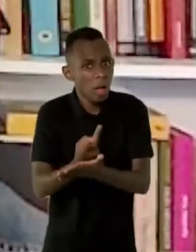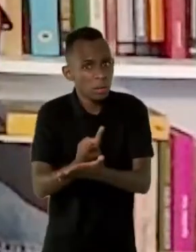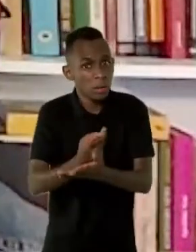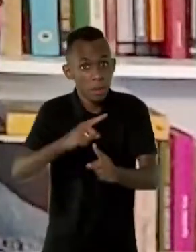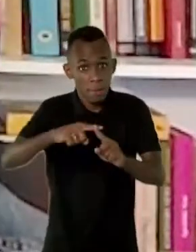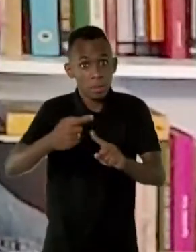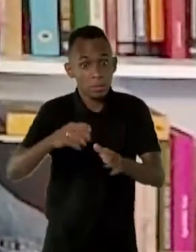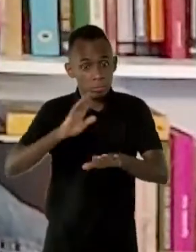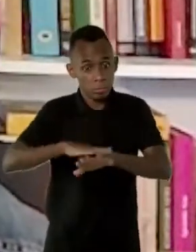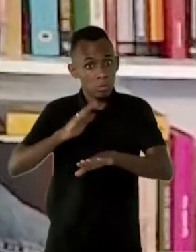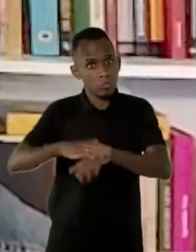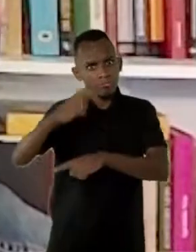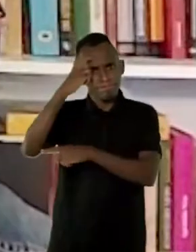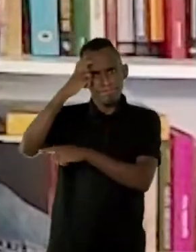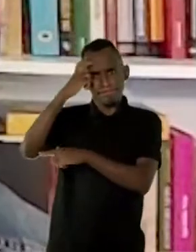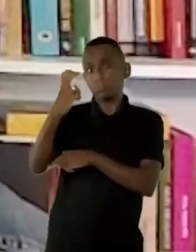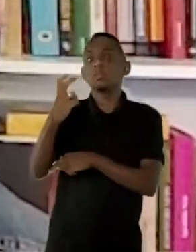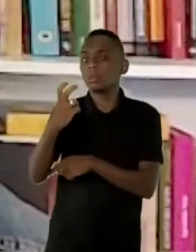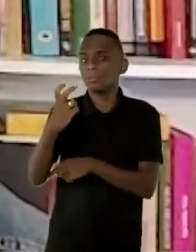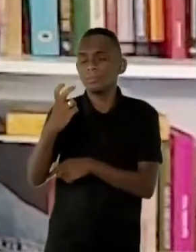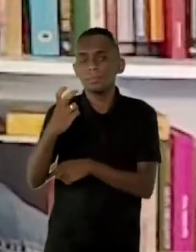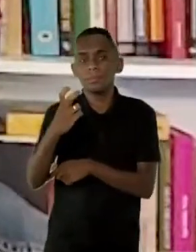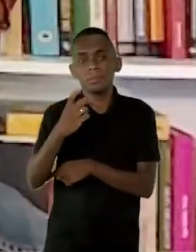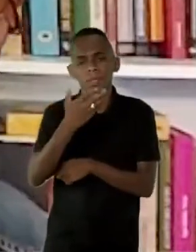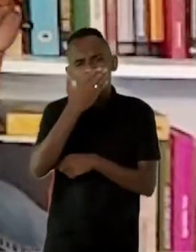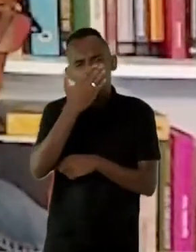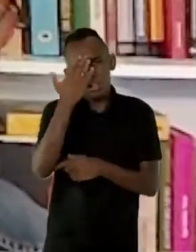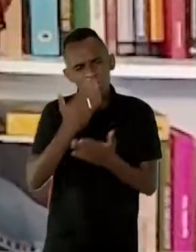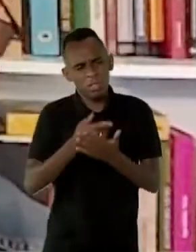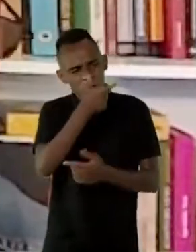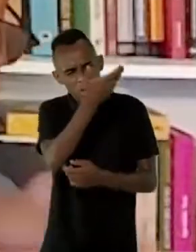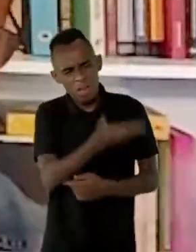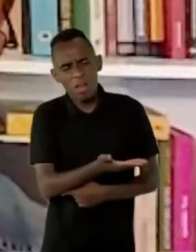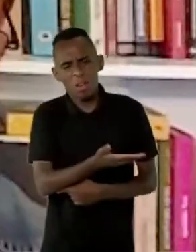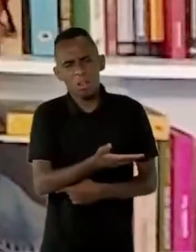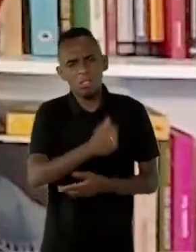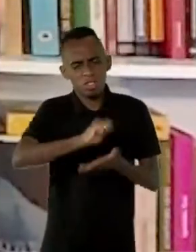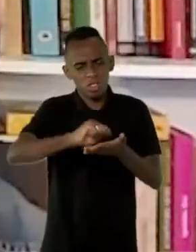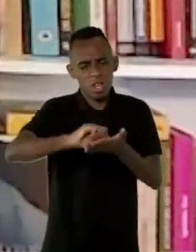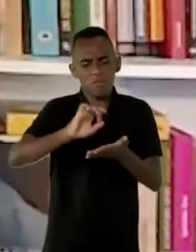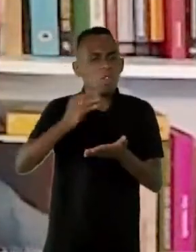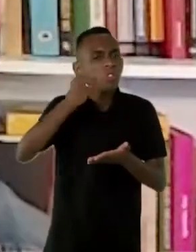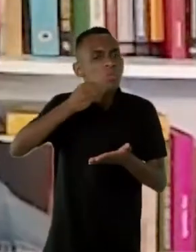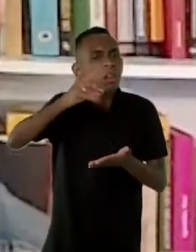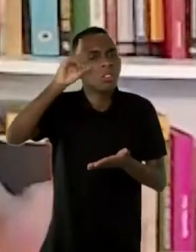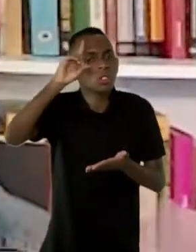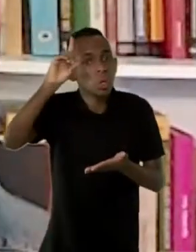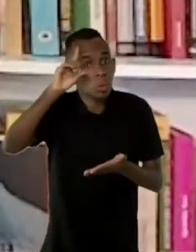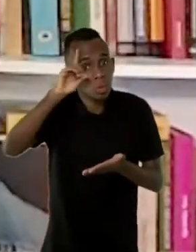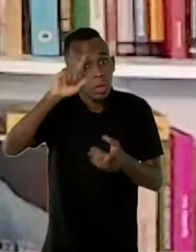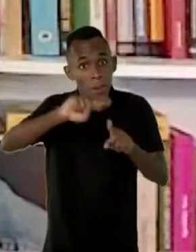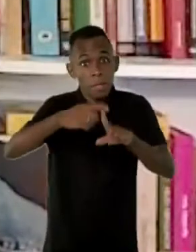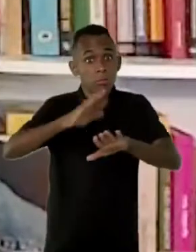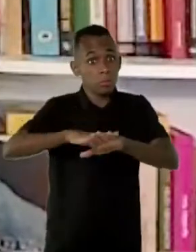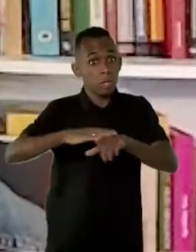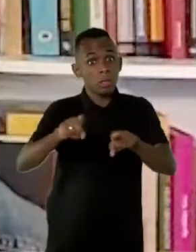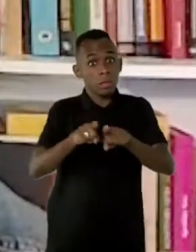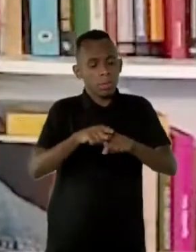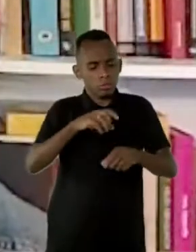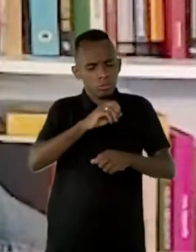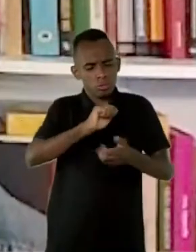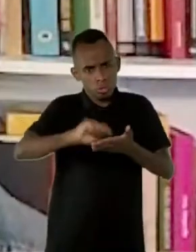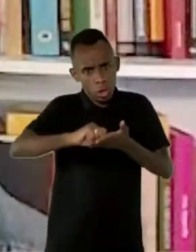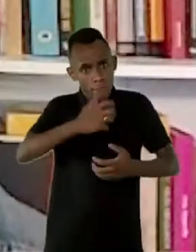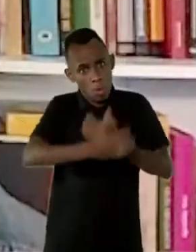inteligentíssima, ao mesmo tempo que achar que ela só escreve diário, ela está ali na fabulação, no romance, na poesia,